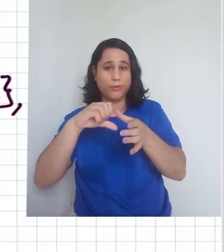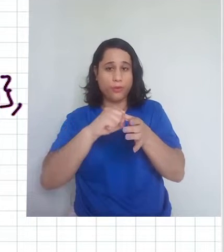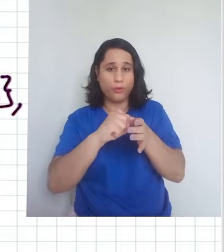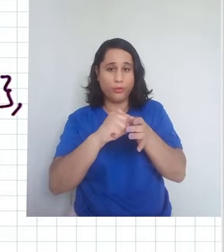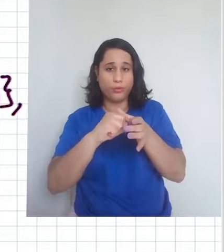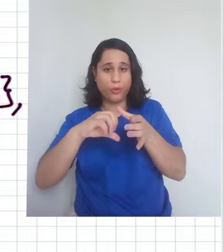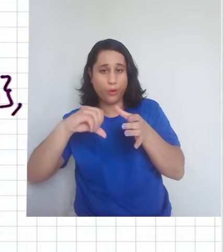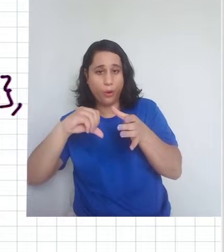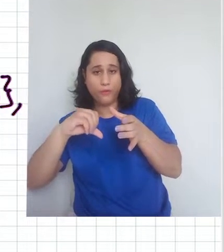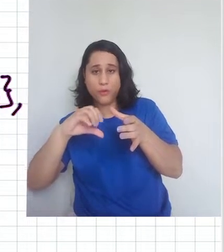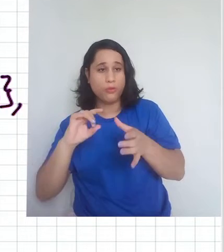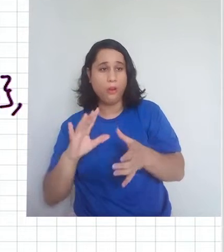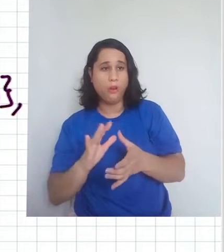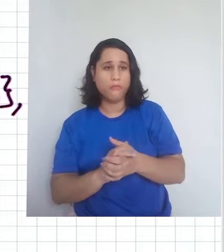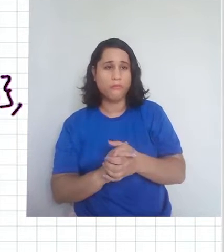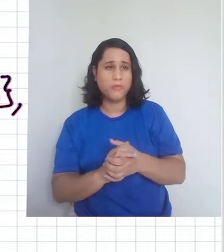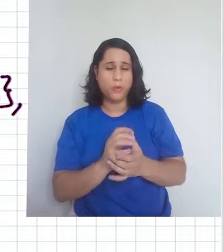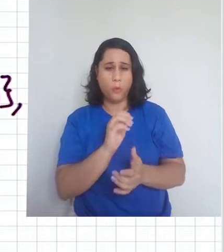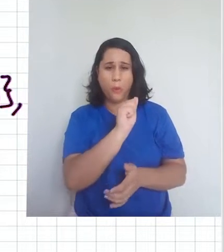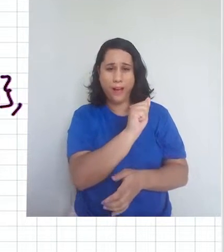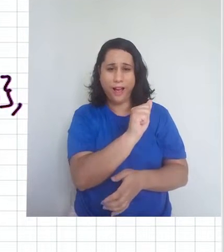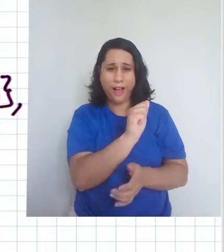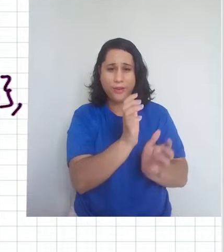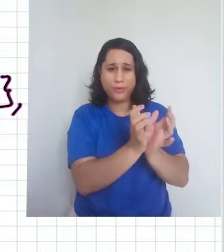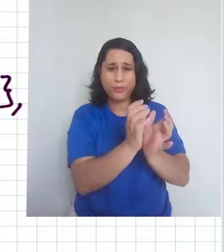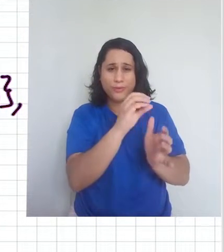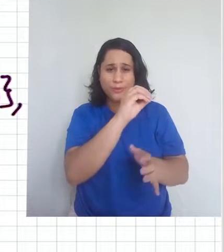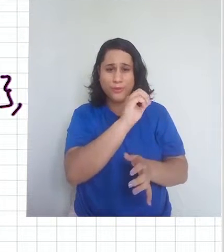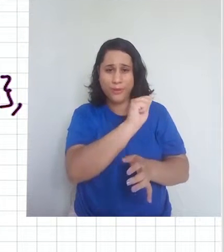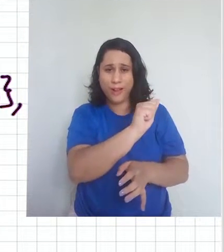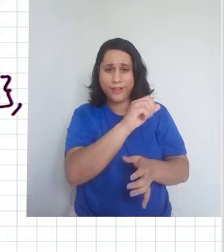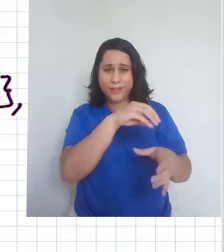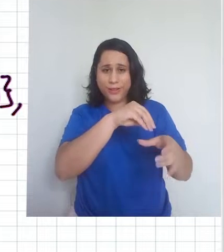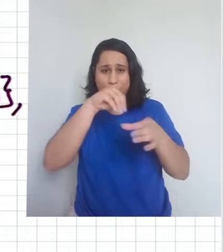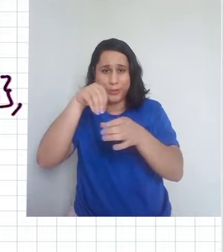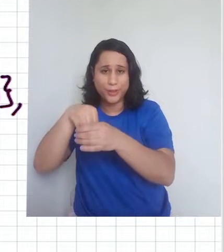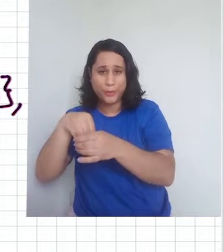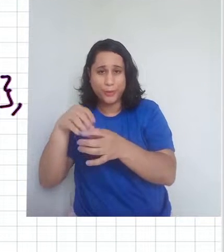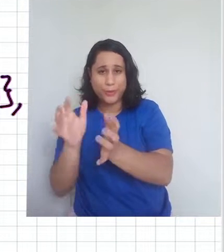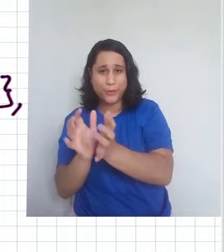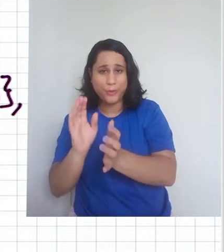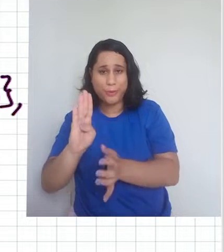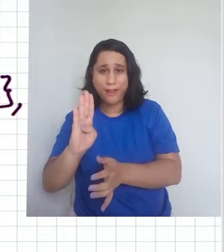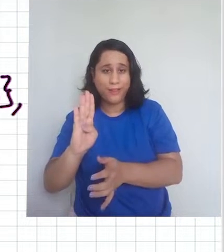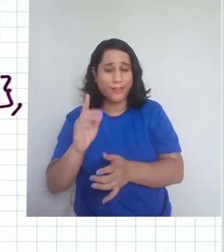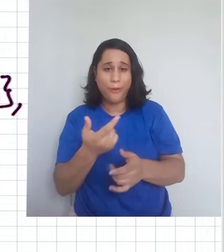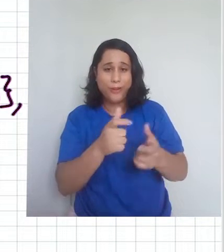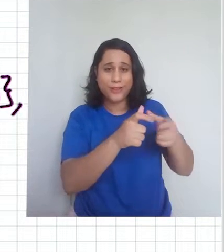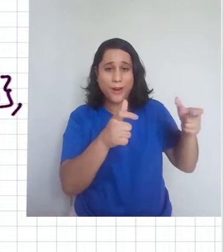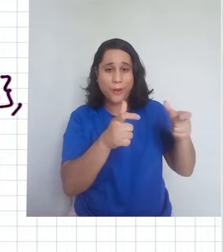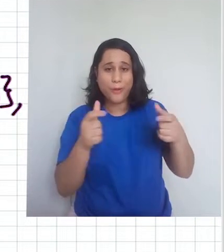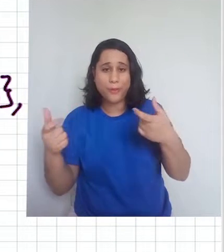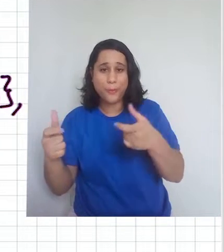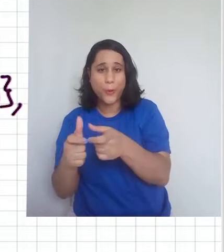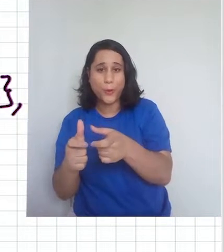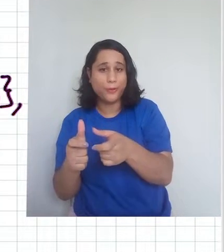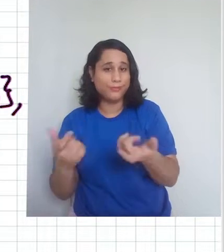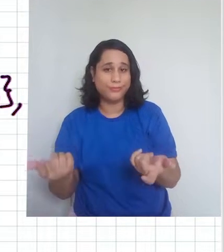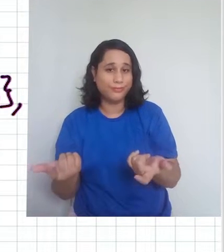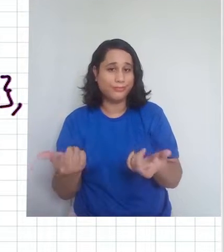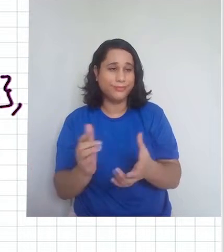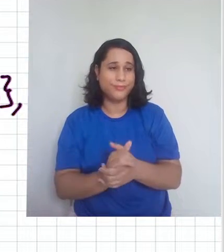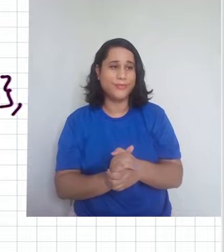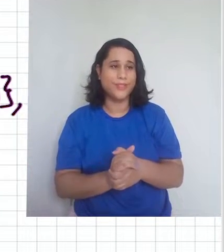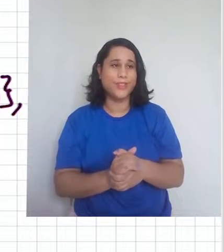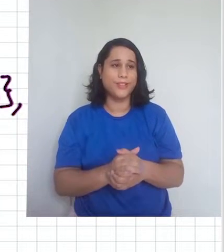E realmente, o A não está dentro de B. O A é muito grande, o A tem o 1 e o 2 e não está aí. Tá bom? Então,